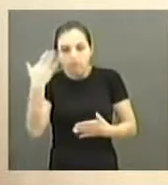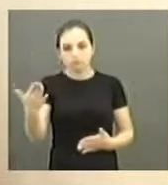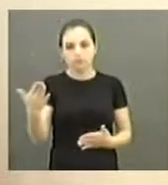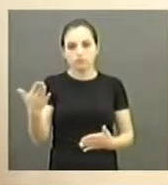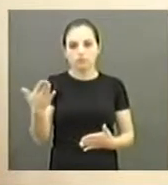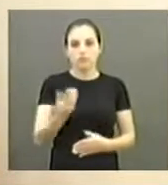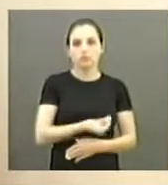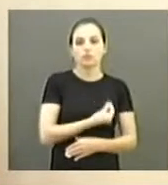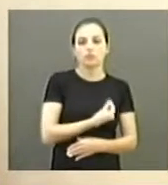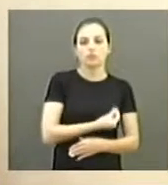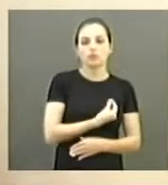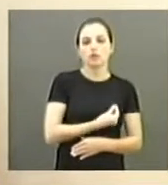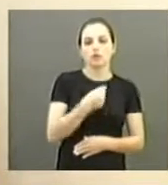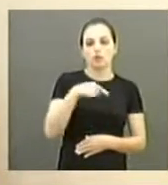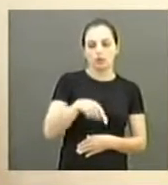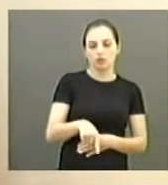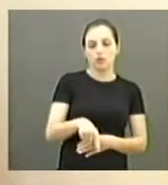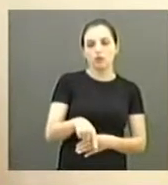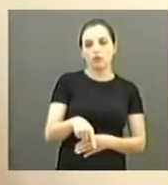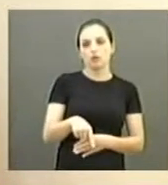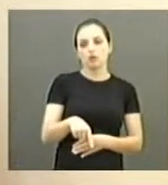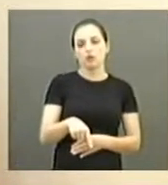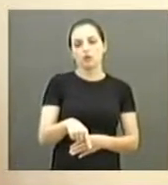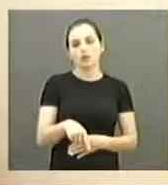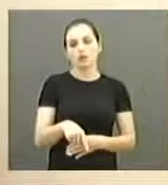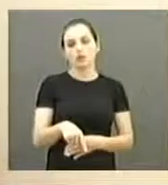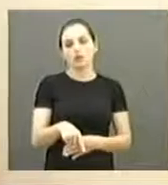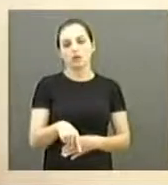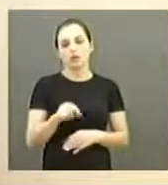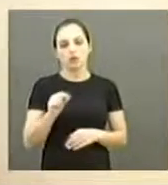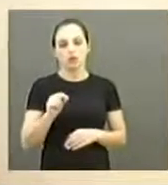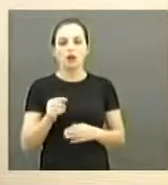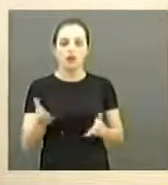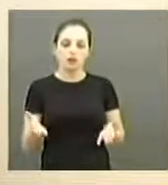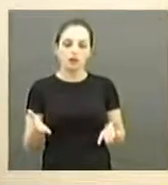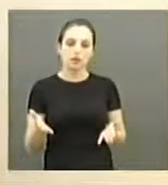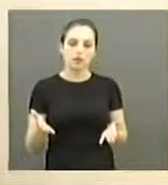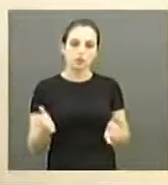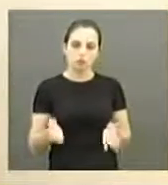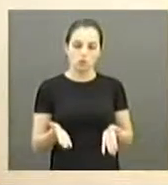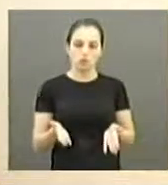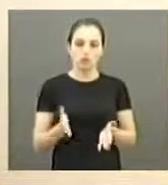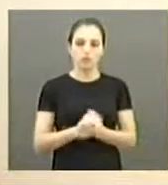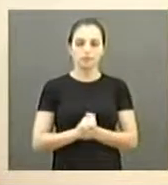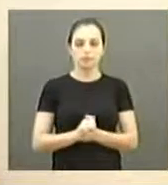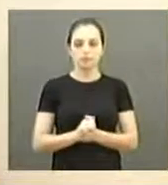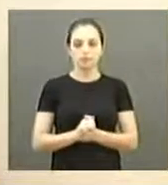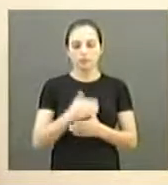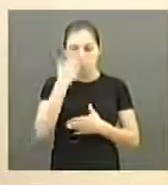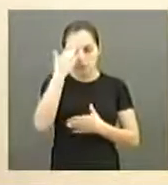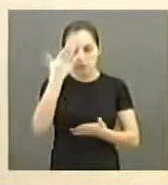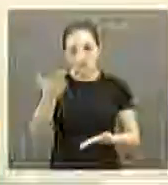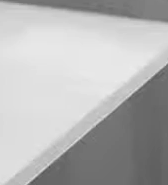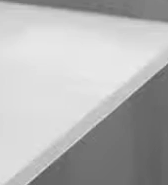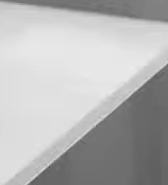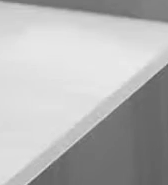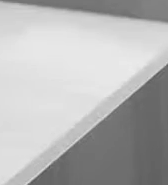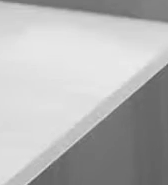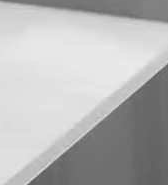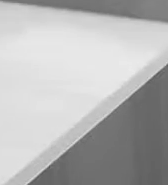muito a oportunidade de participar aqui, e era isso que nós gostaríamos de falar hoje. Obrigada.